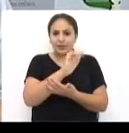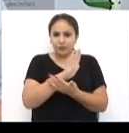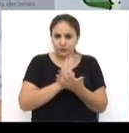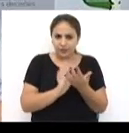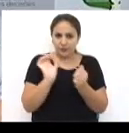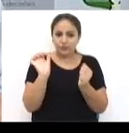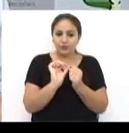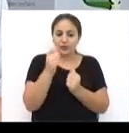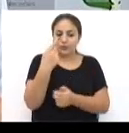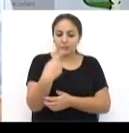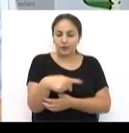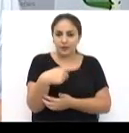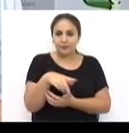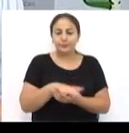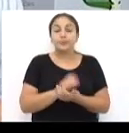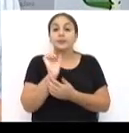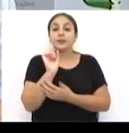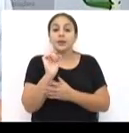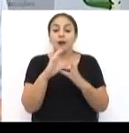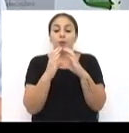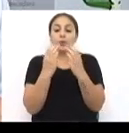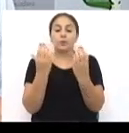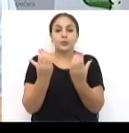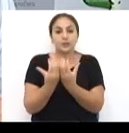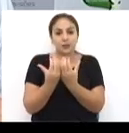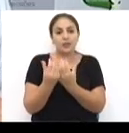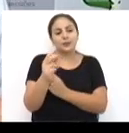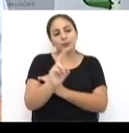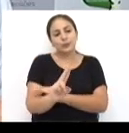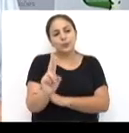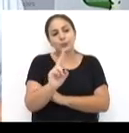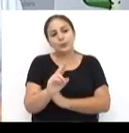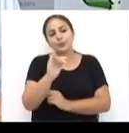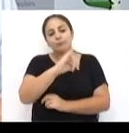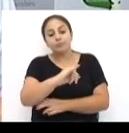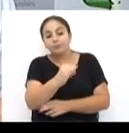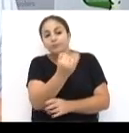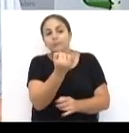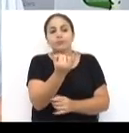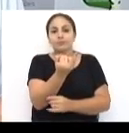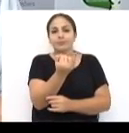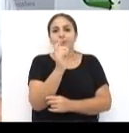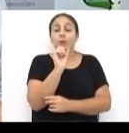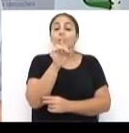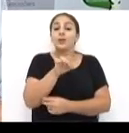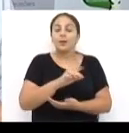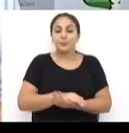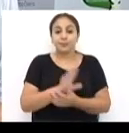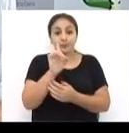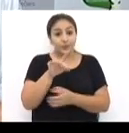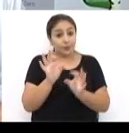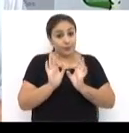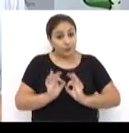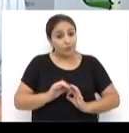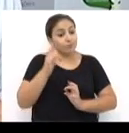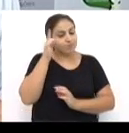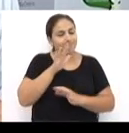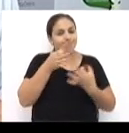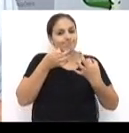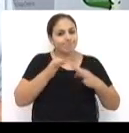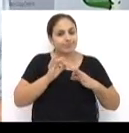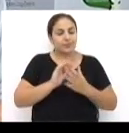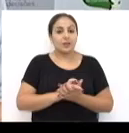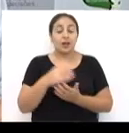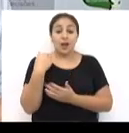atividades realizadas lá, onde a comunidade vem usufruindo, vem aproveitando. Ou seja, é um projeto que deu